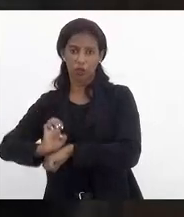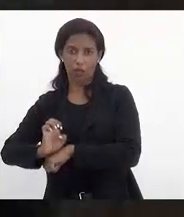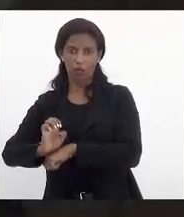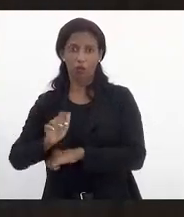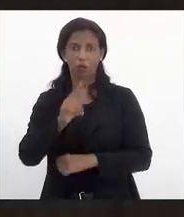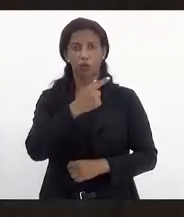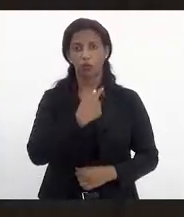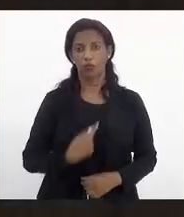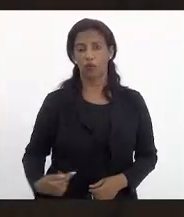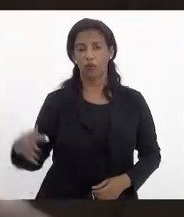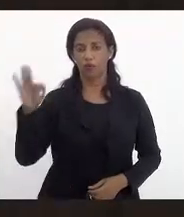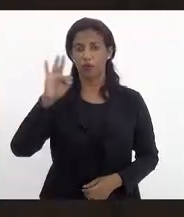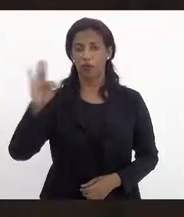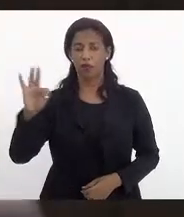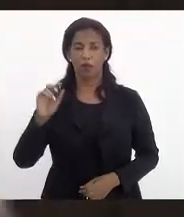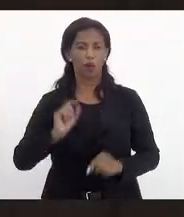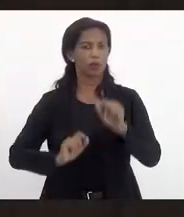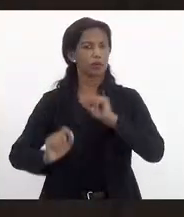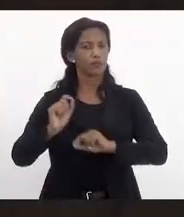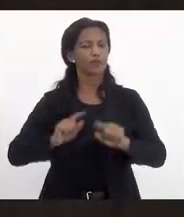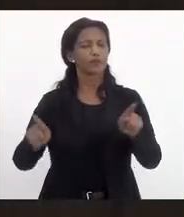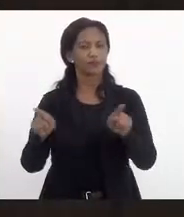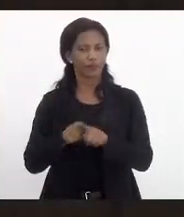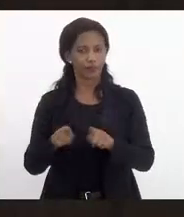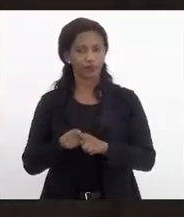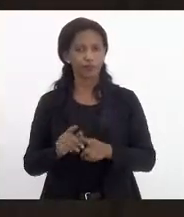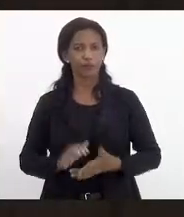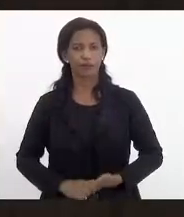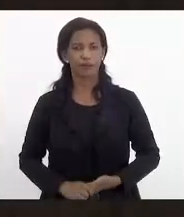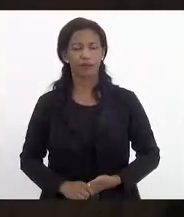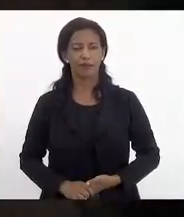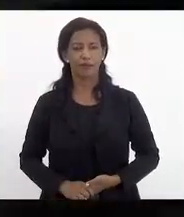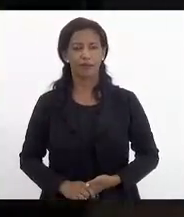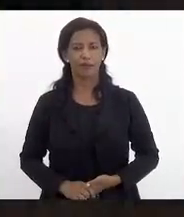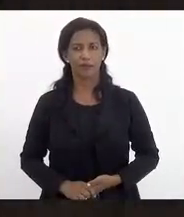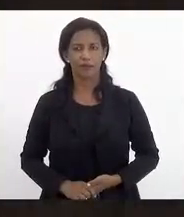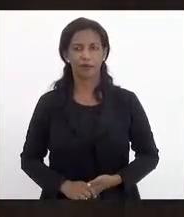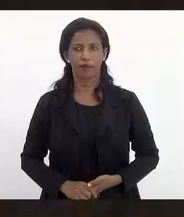federal. O que eu quero fazer também, senhor presidente, é